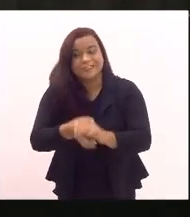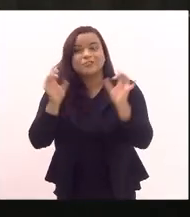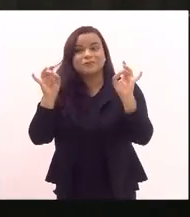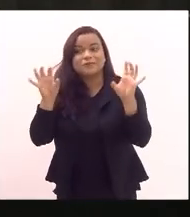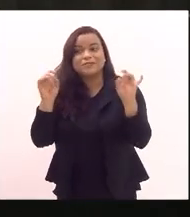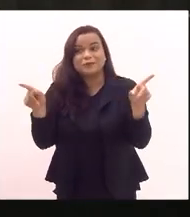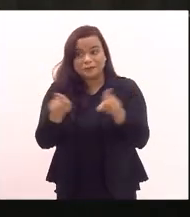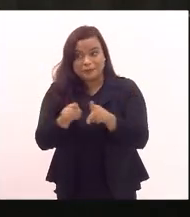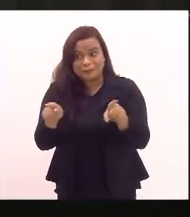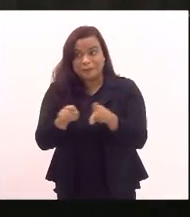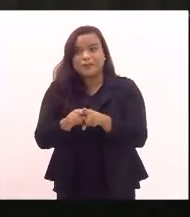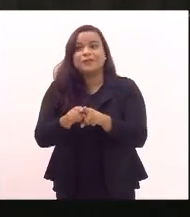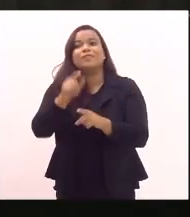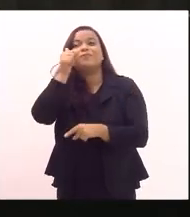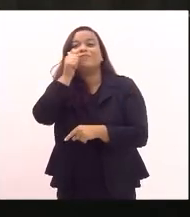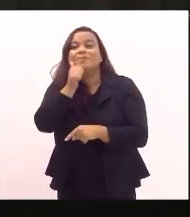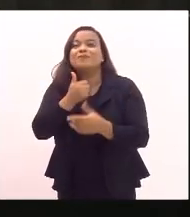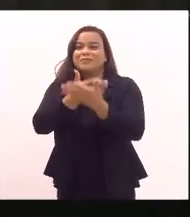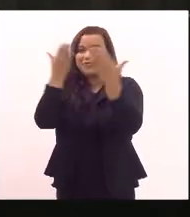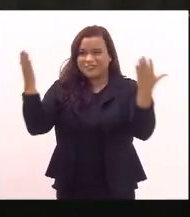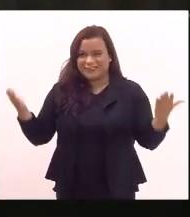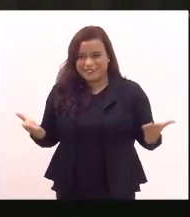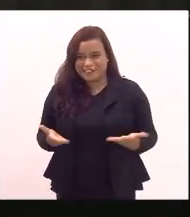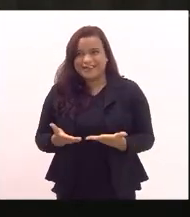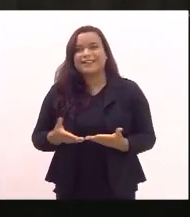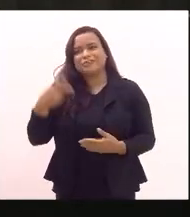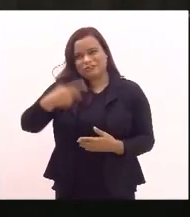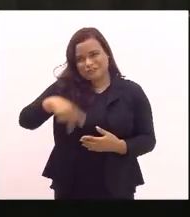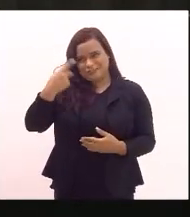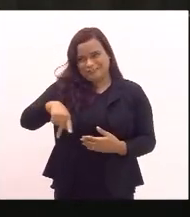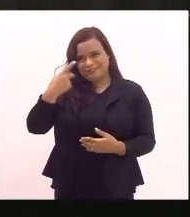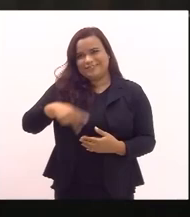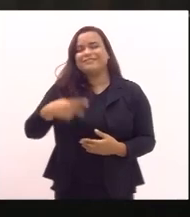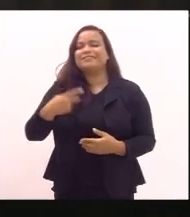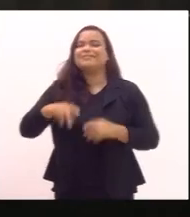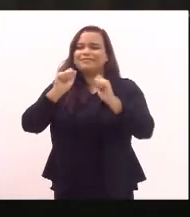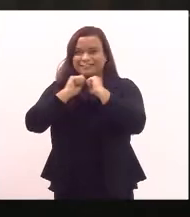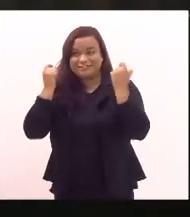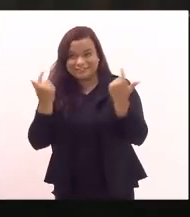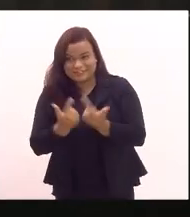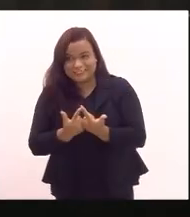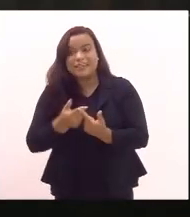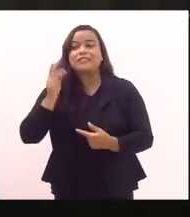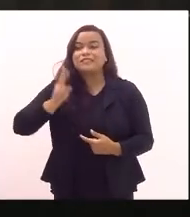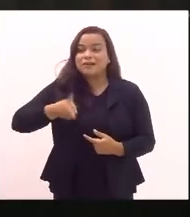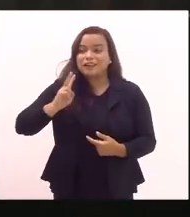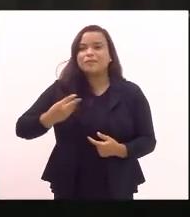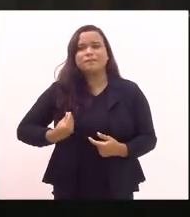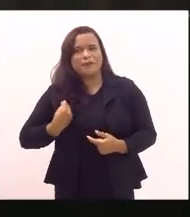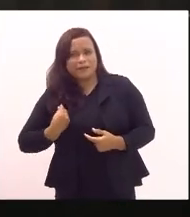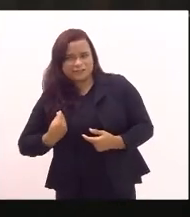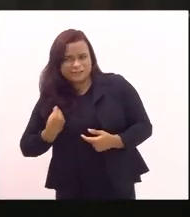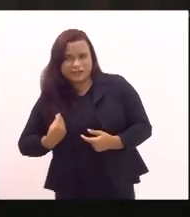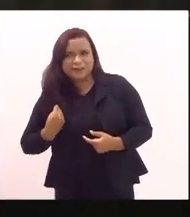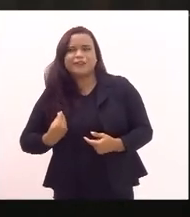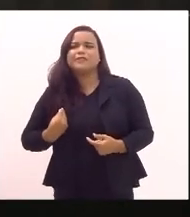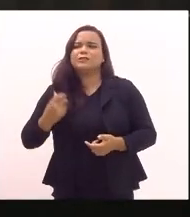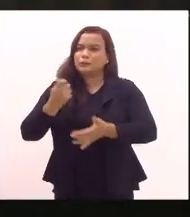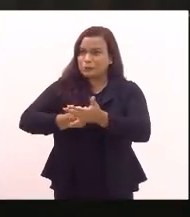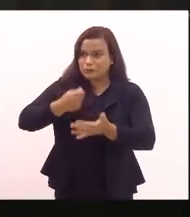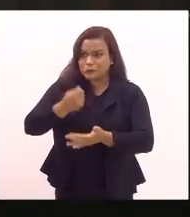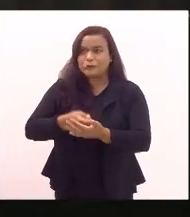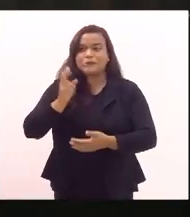especial as mulheres né dessa casa sempre presentes net Azul